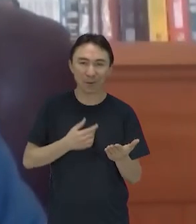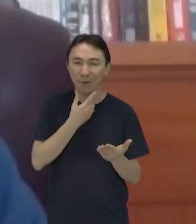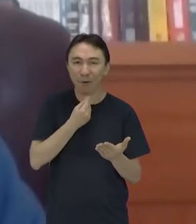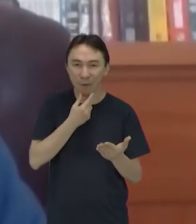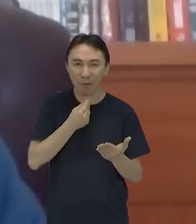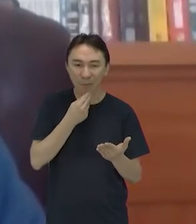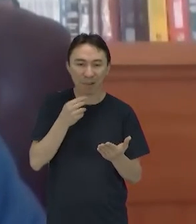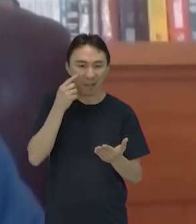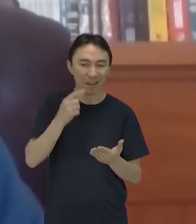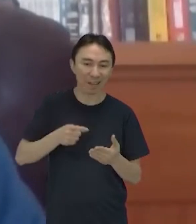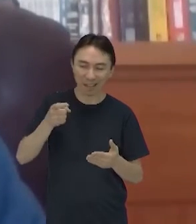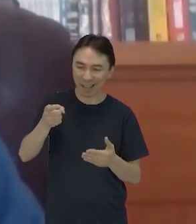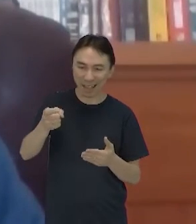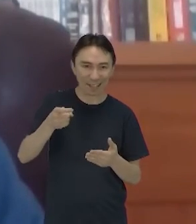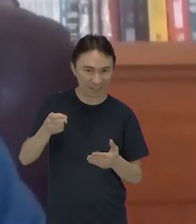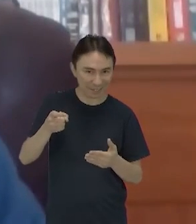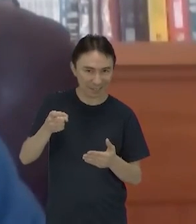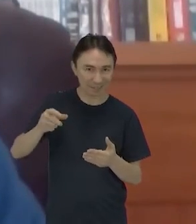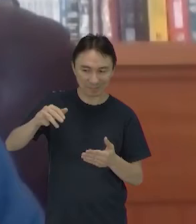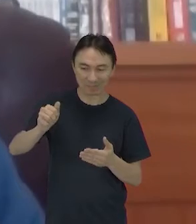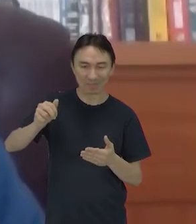Ele fala de um jeito mais